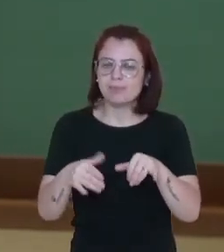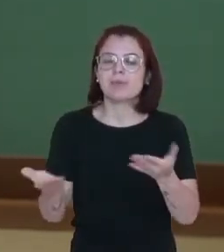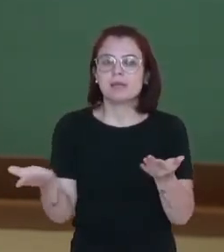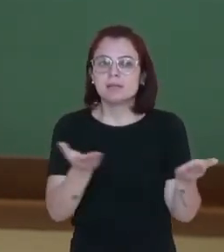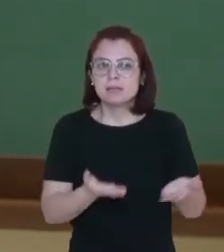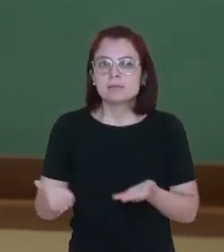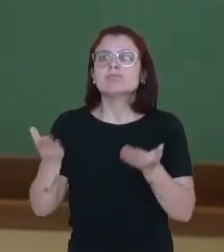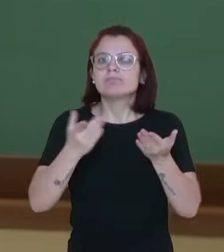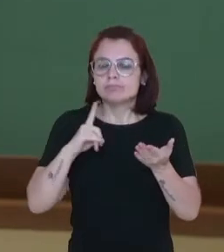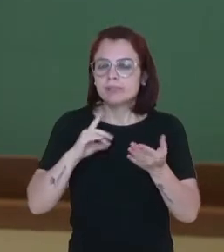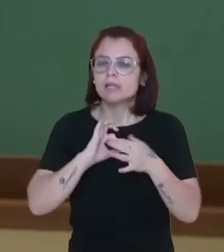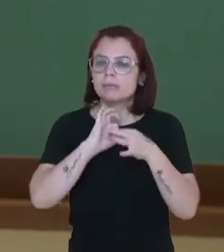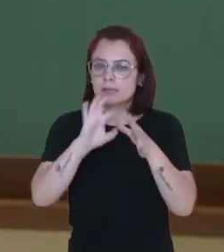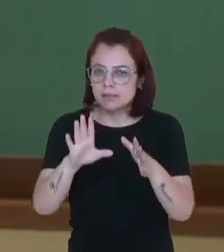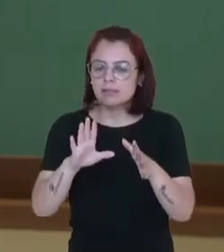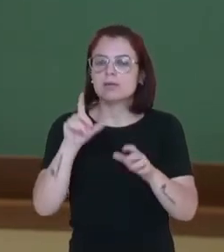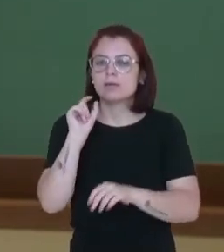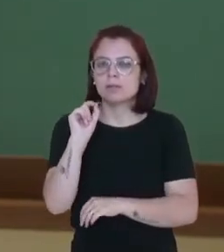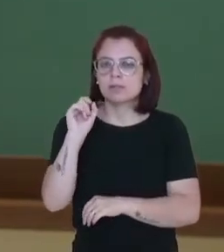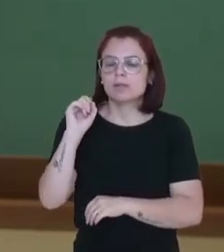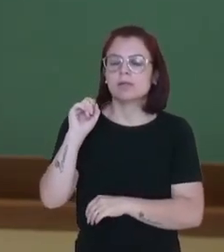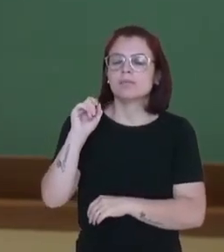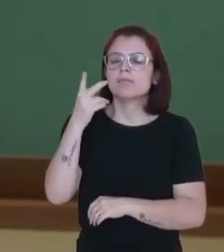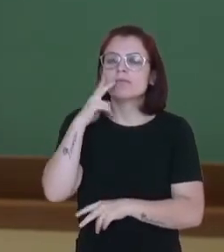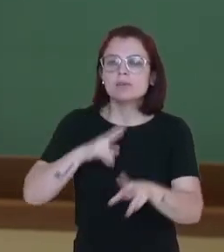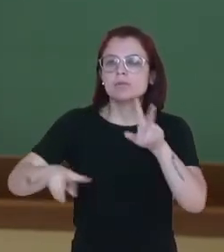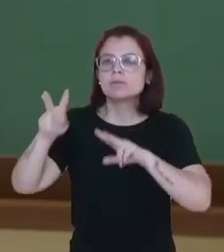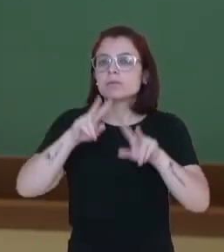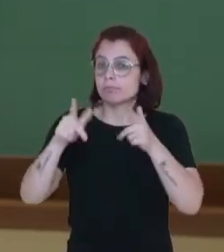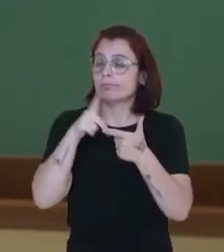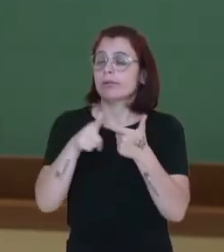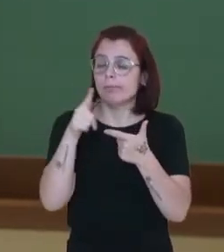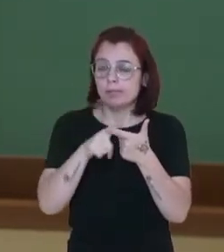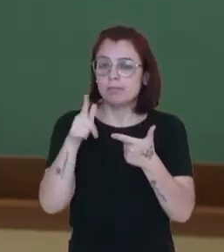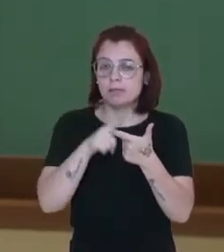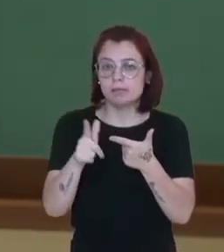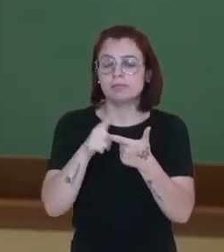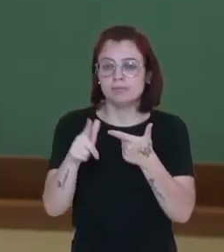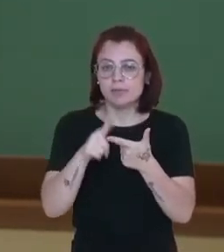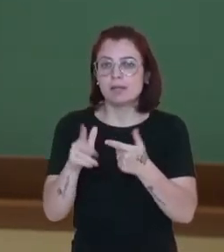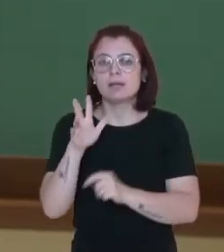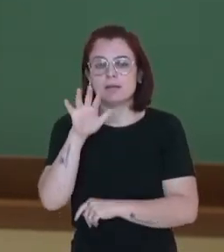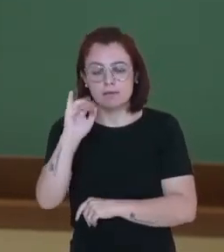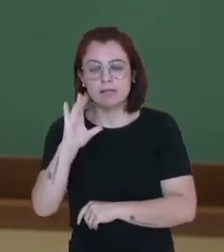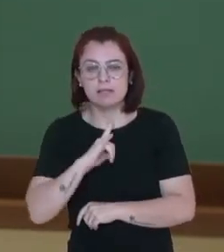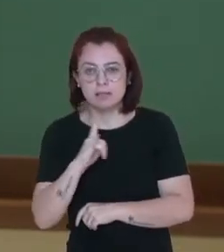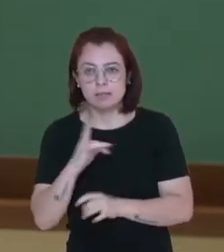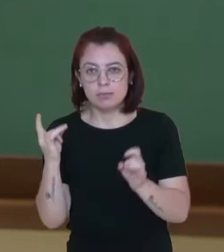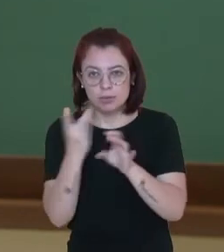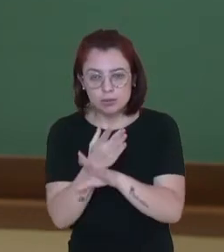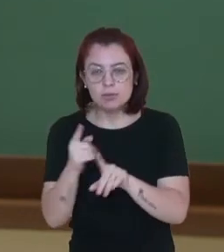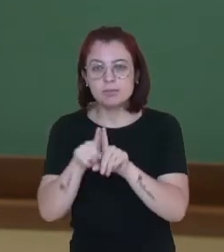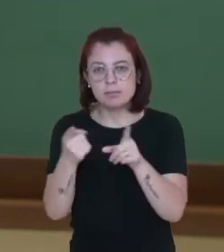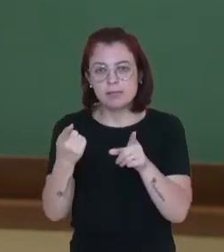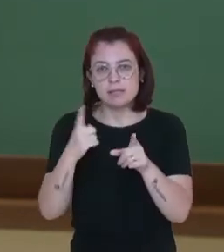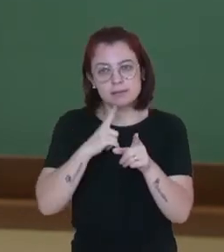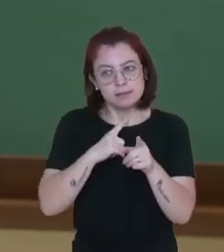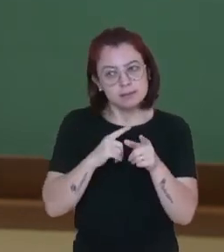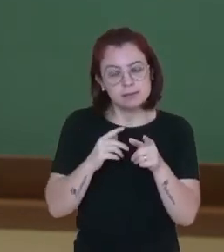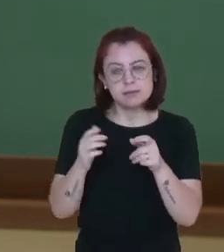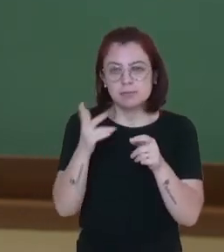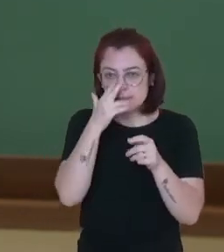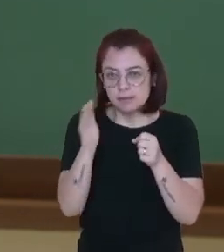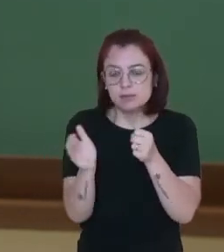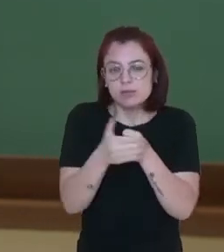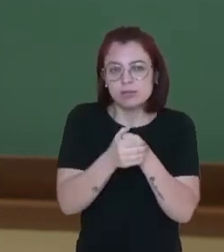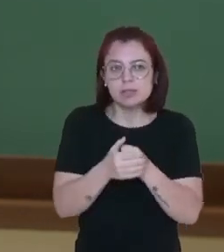estabelece também a consonância e a visualização de problemas que até então poderiam já existir, mas estavam mais camuflados. Então a